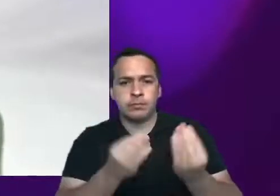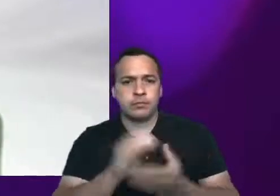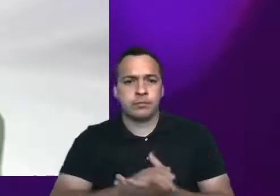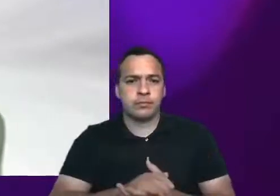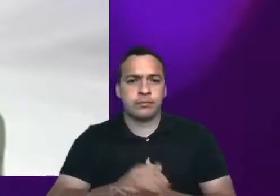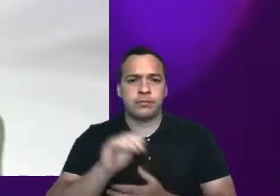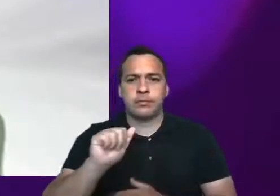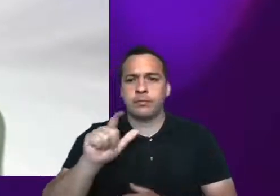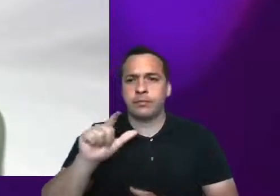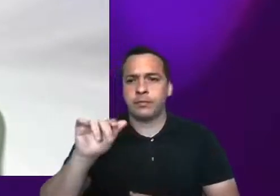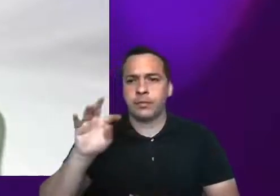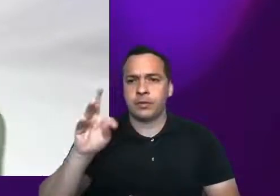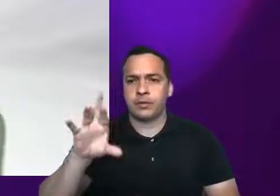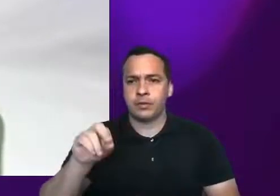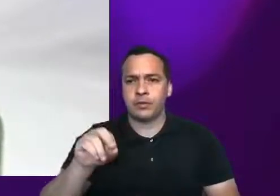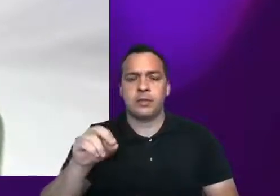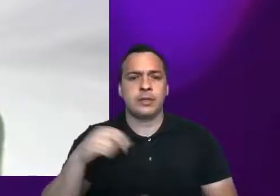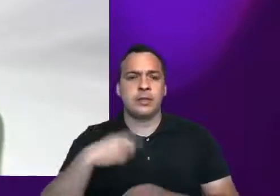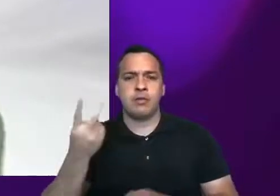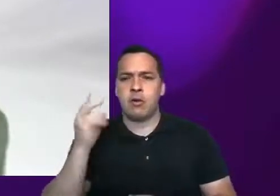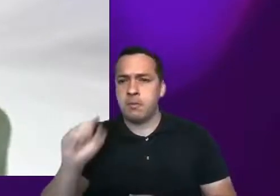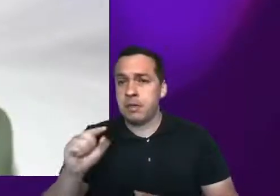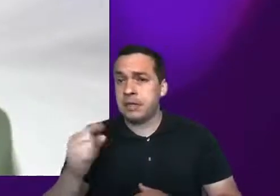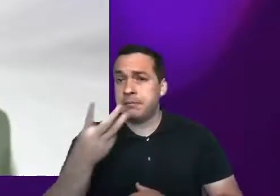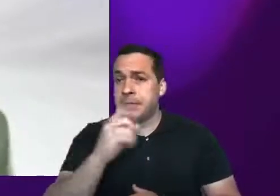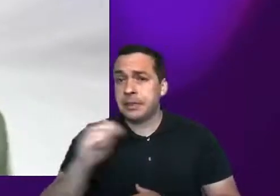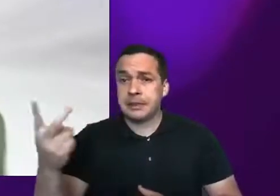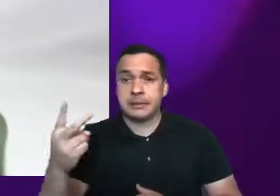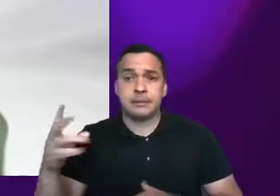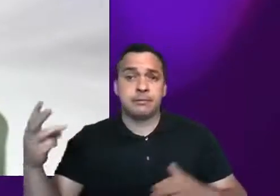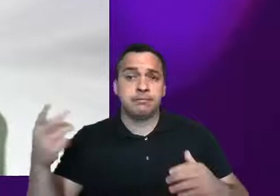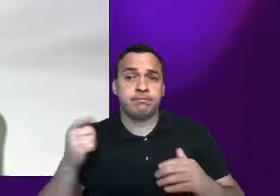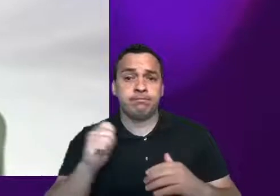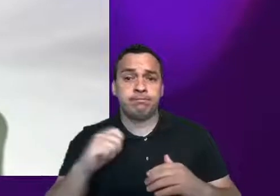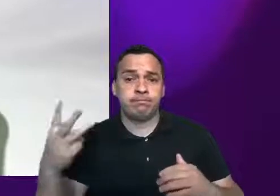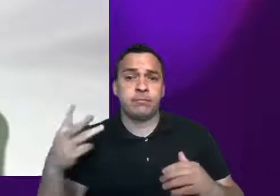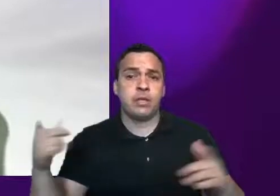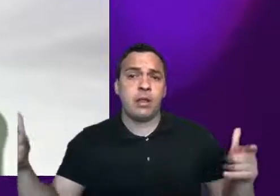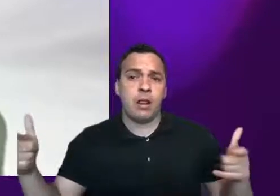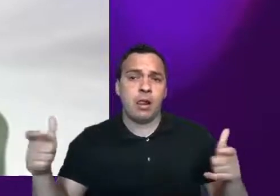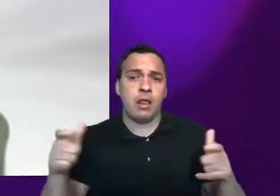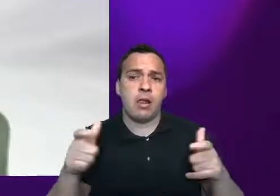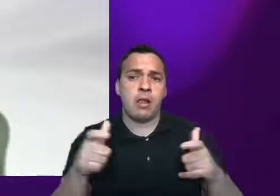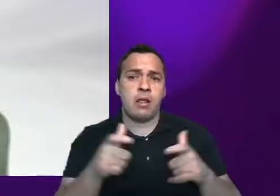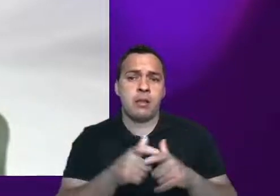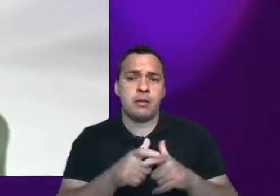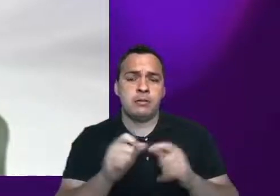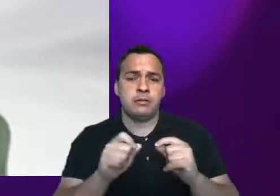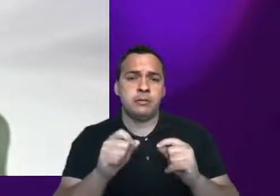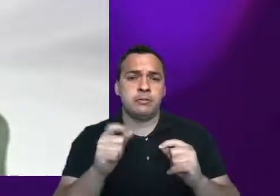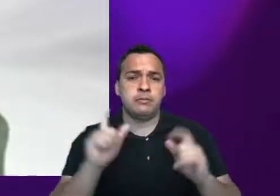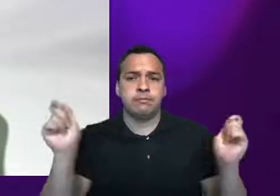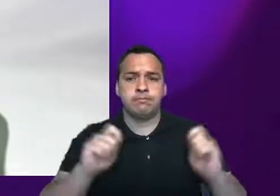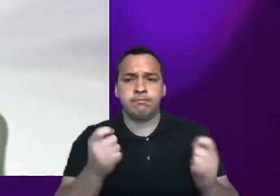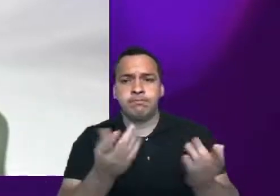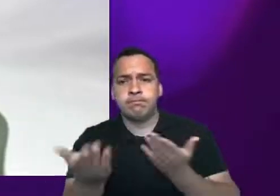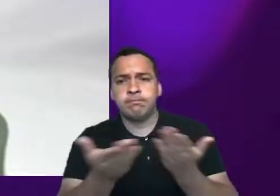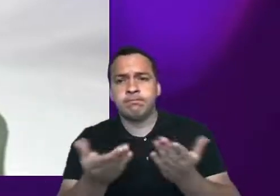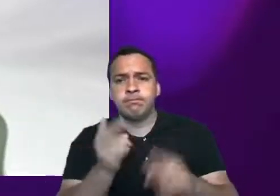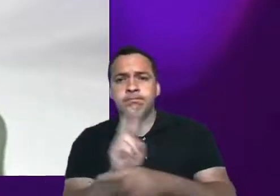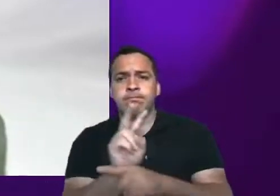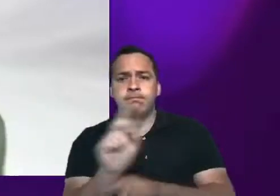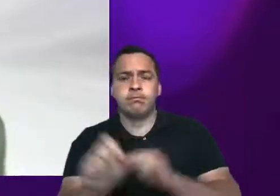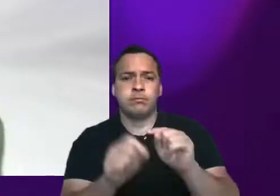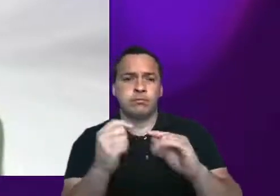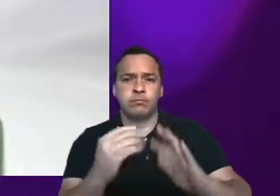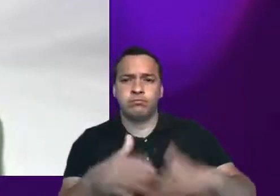foi para 2.000 em 3 meses. Então, são situações que realmente a gente pode fazer um diagnóstico de avanço